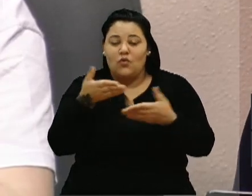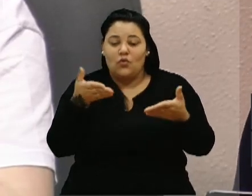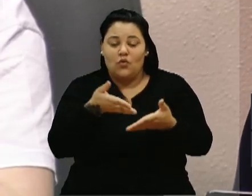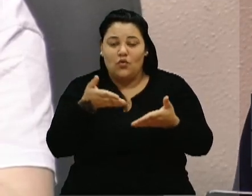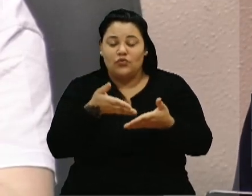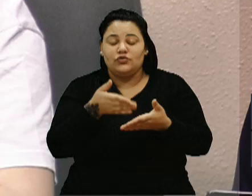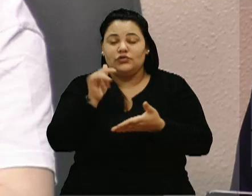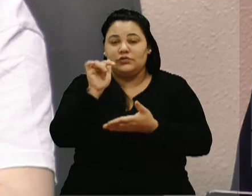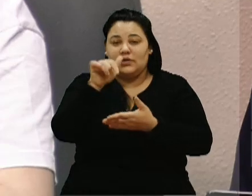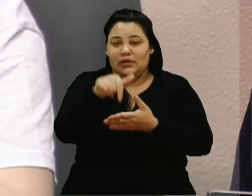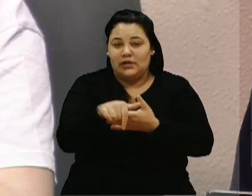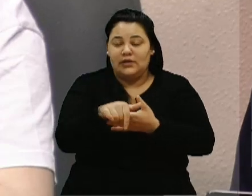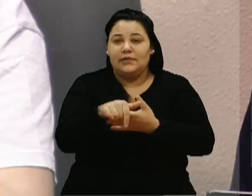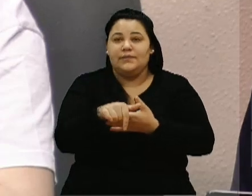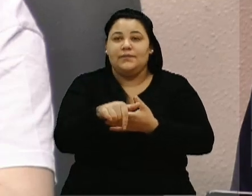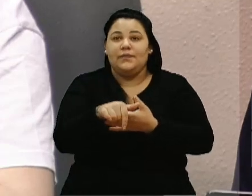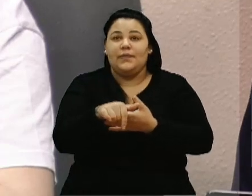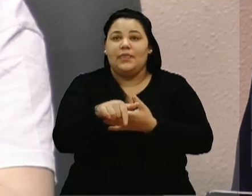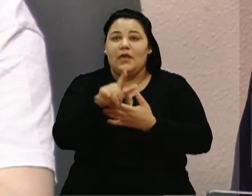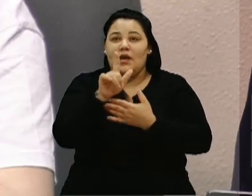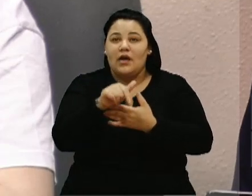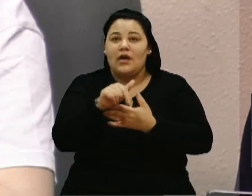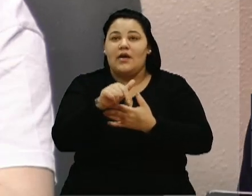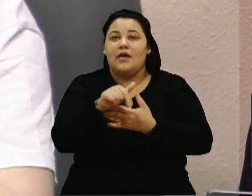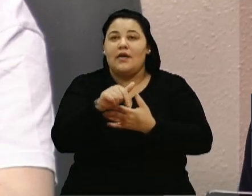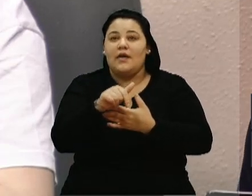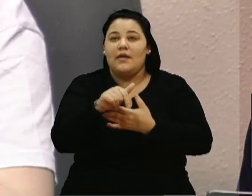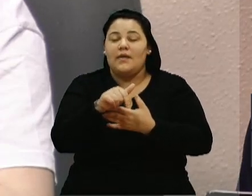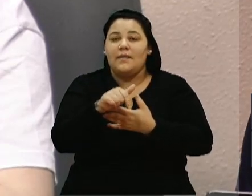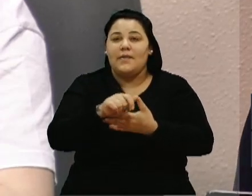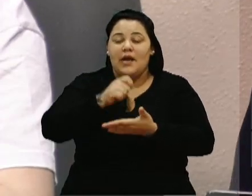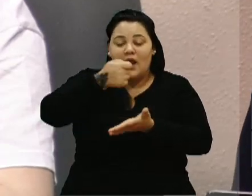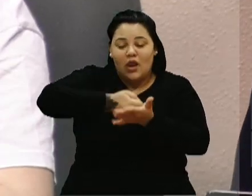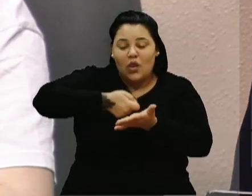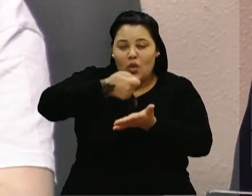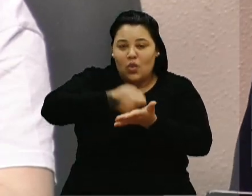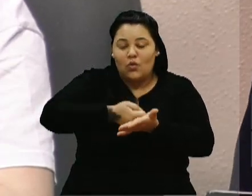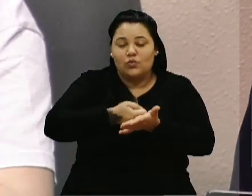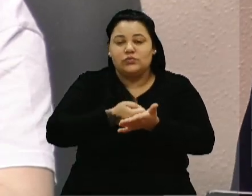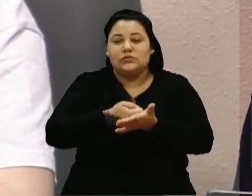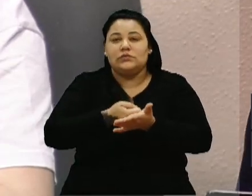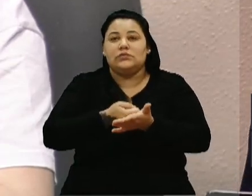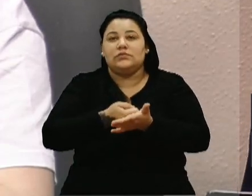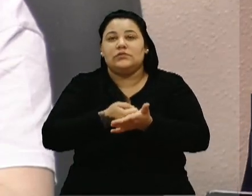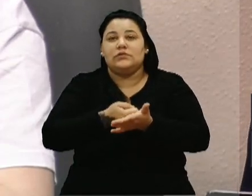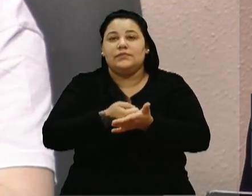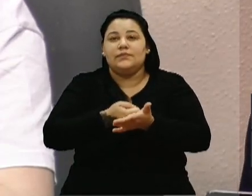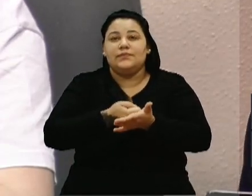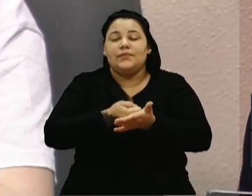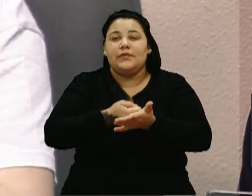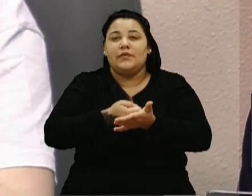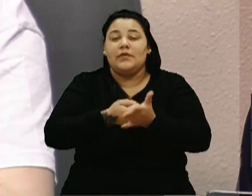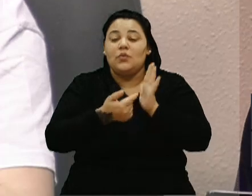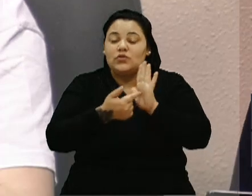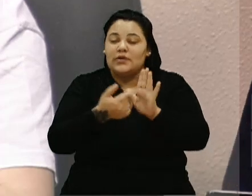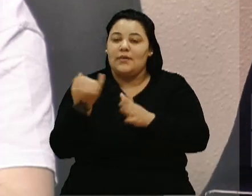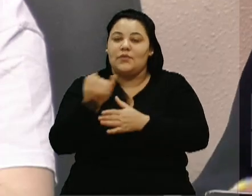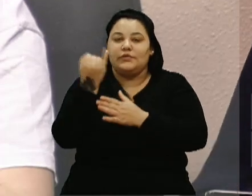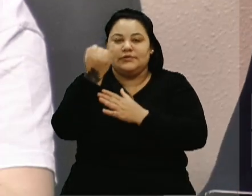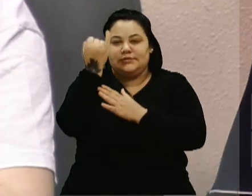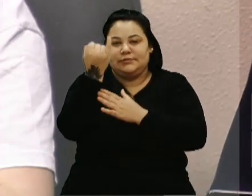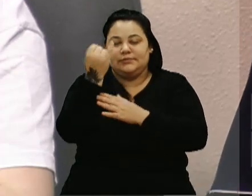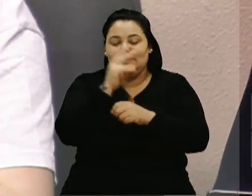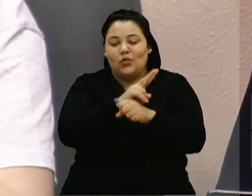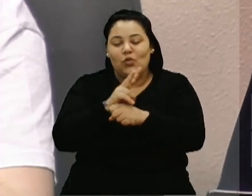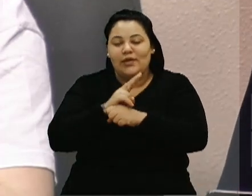é assegurar o quão preciosa é essa luta e este posicionamento político pela produção em saúde mental e